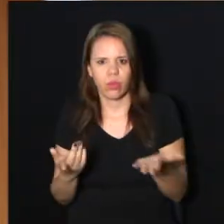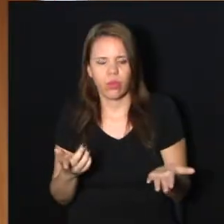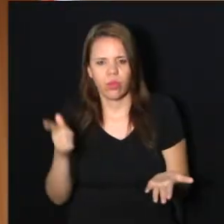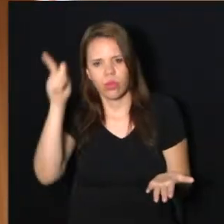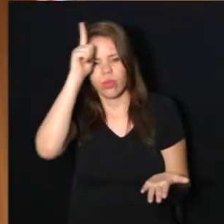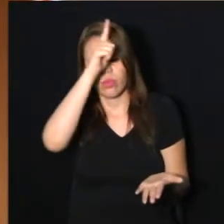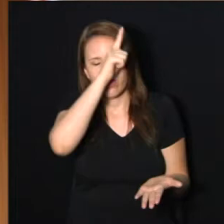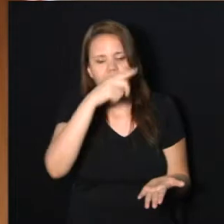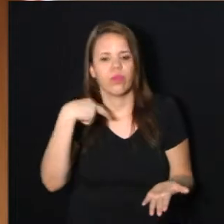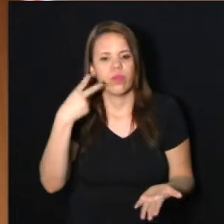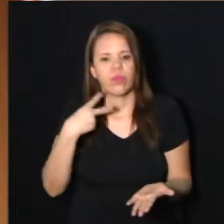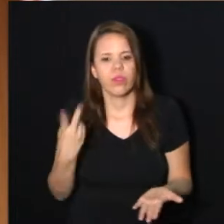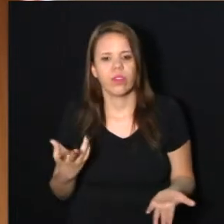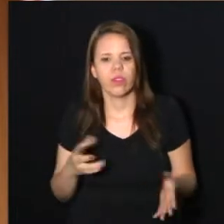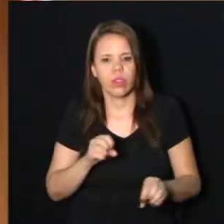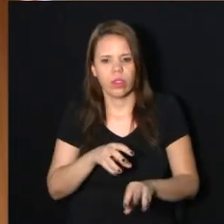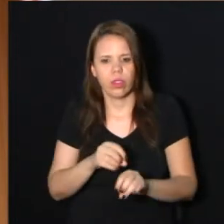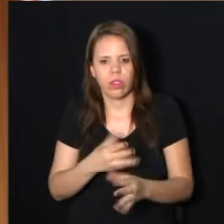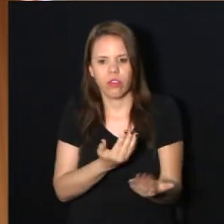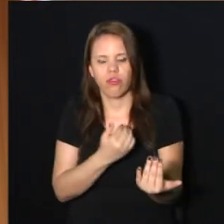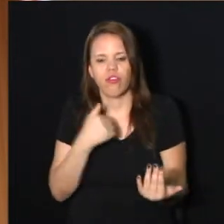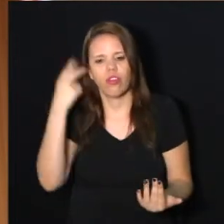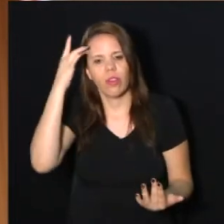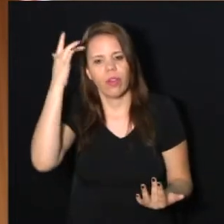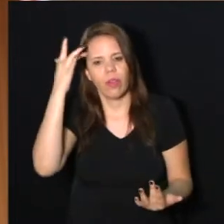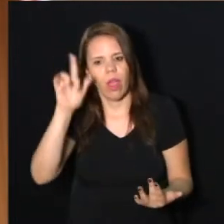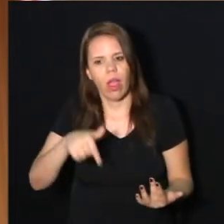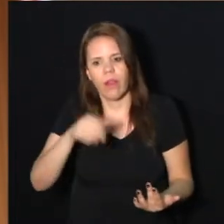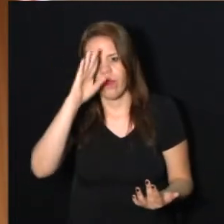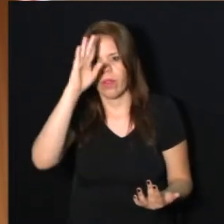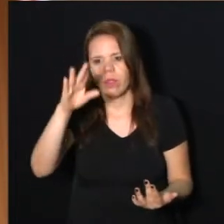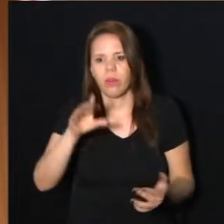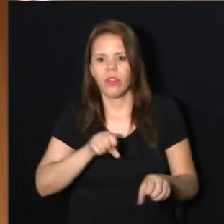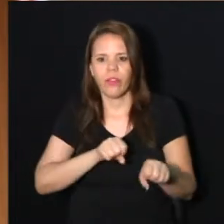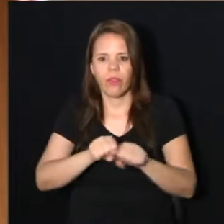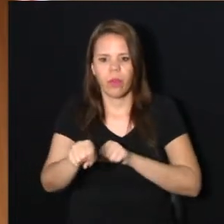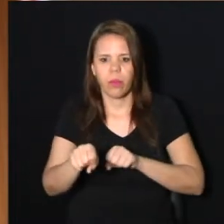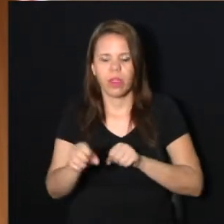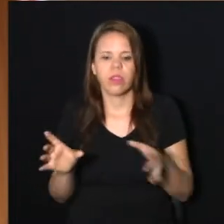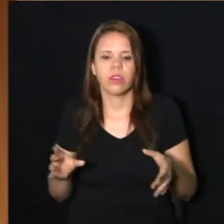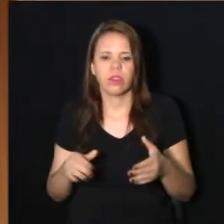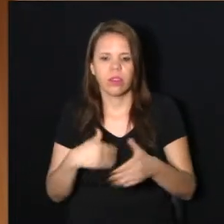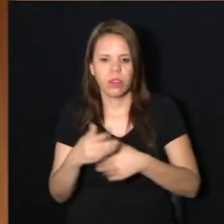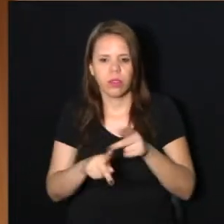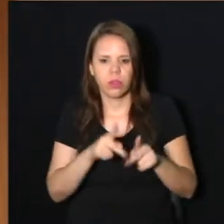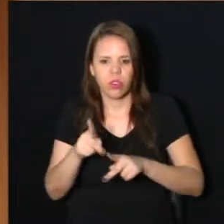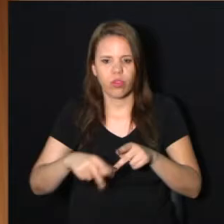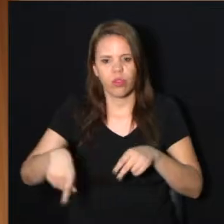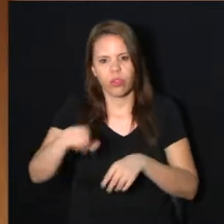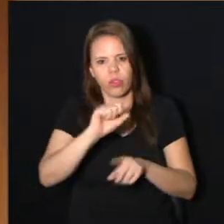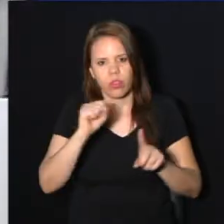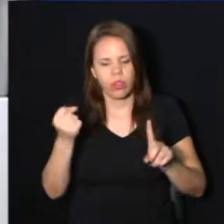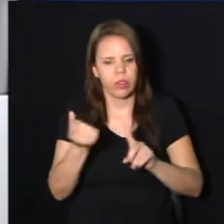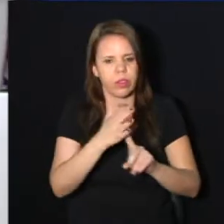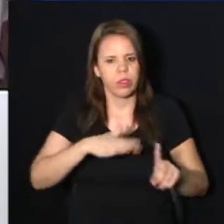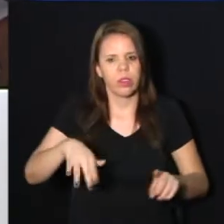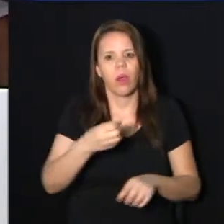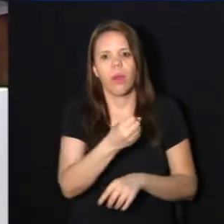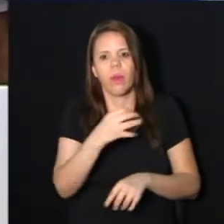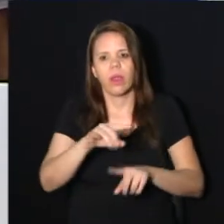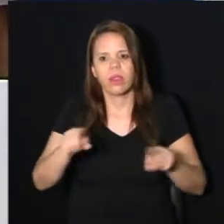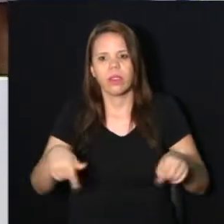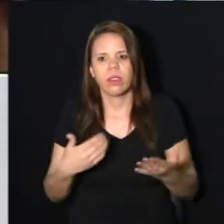Peta, a educação de jovens e adultos é fundamental para a formação desta parcela da sociedade. Ele questiona quantas salas